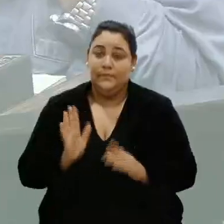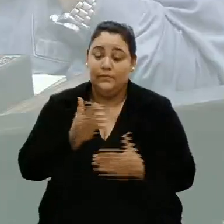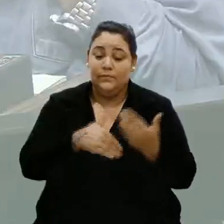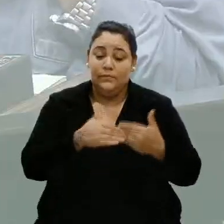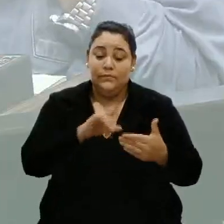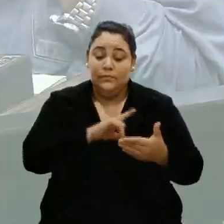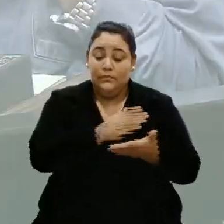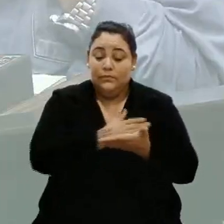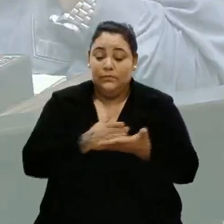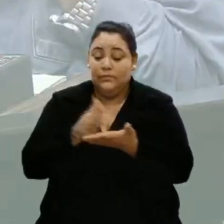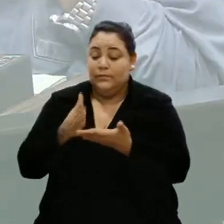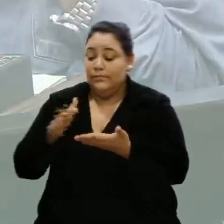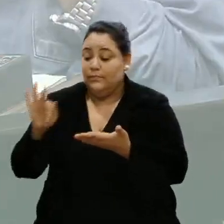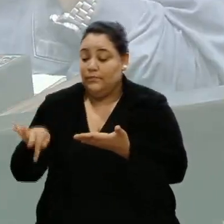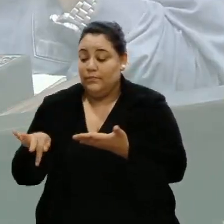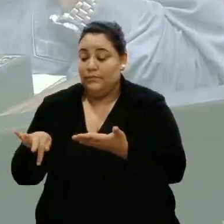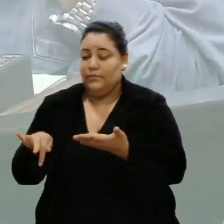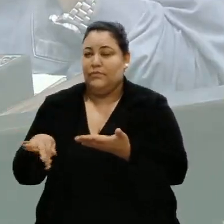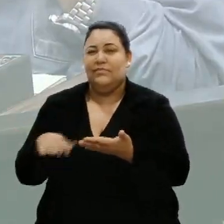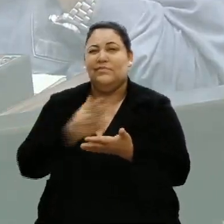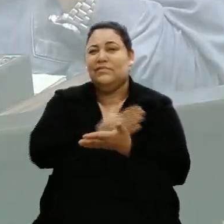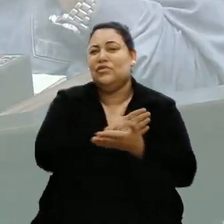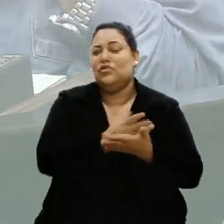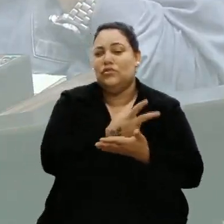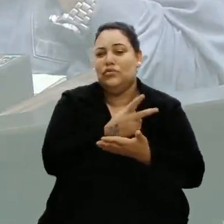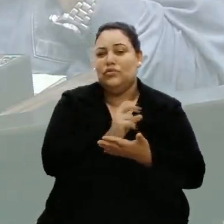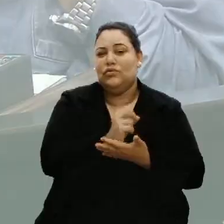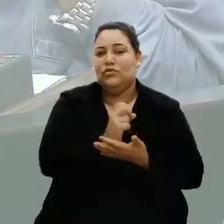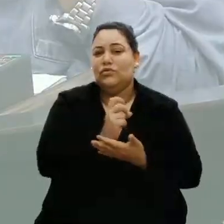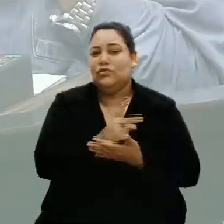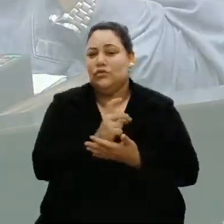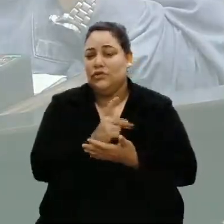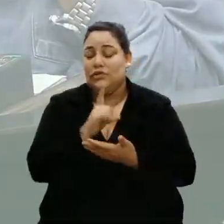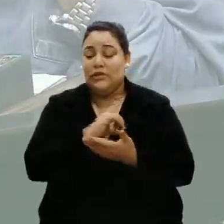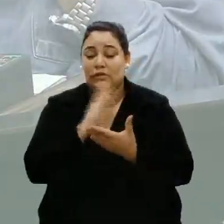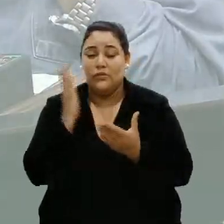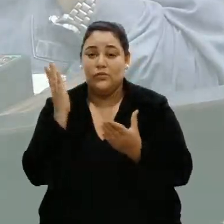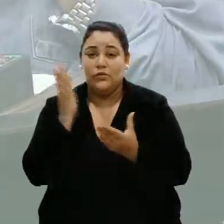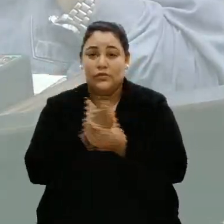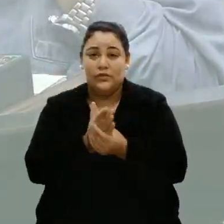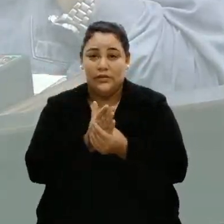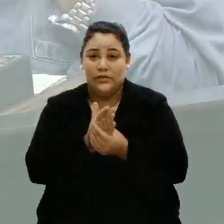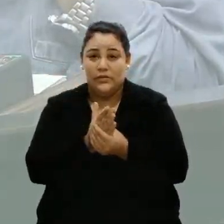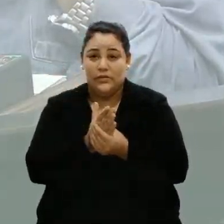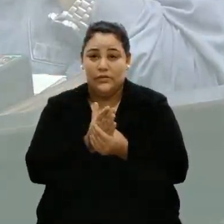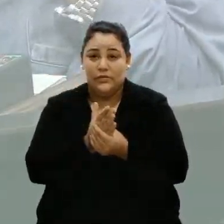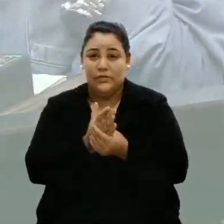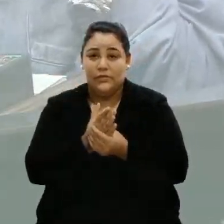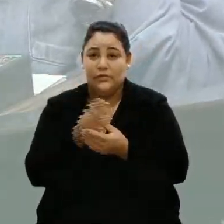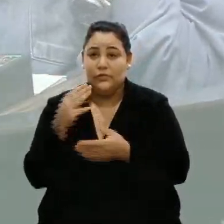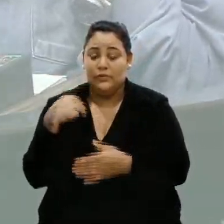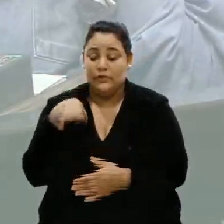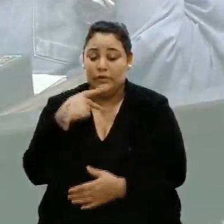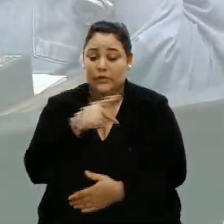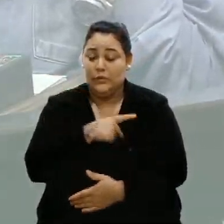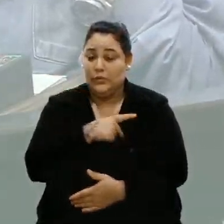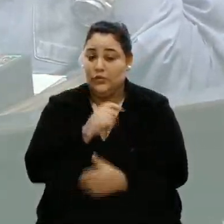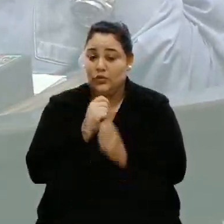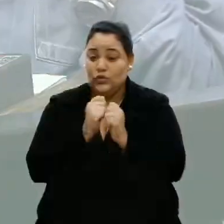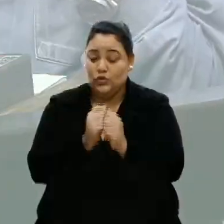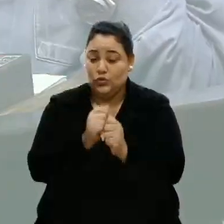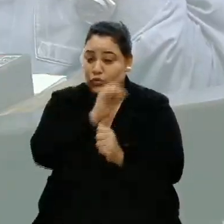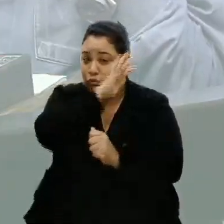2012 existe um processo tramitando no Ministério Público juntamente com o município, a